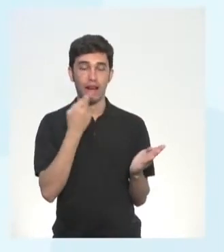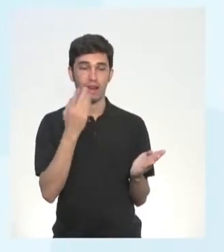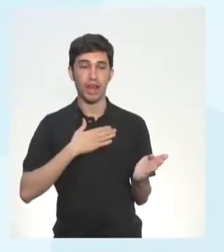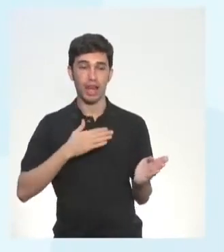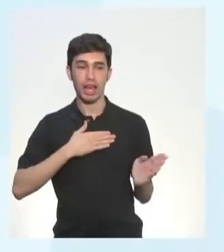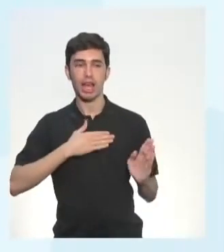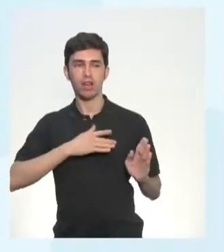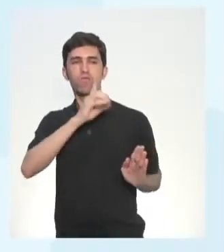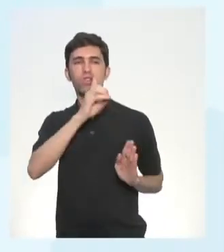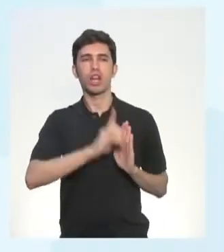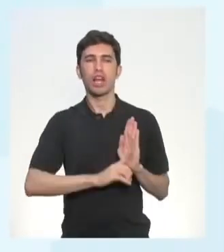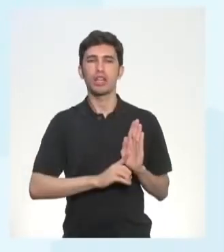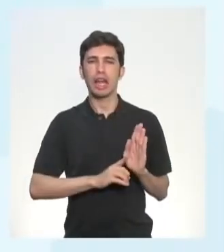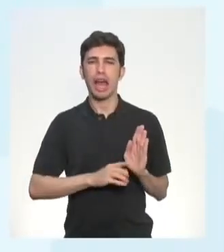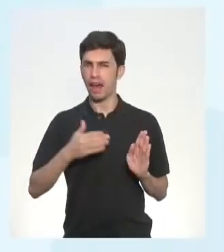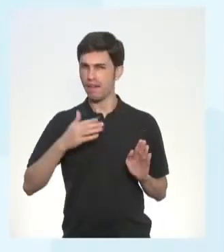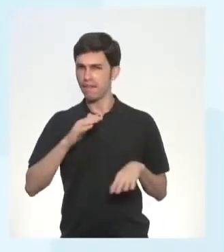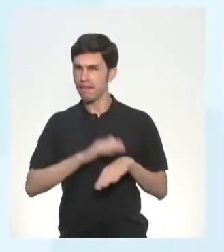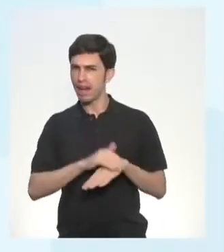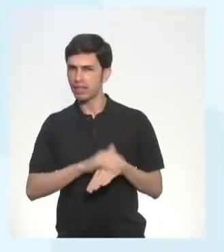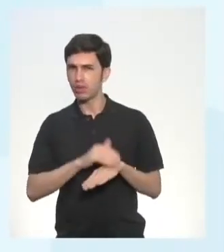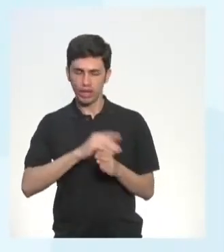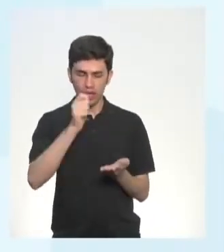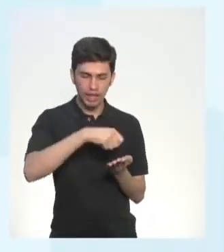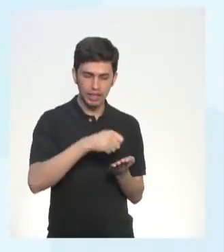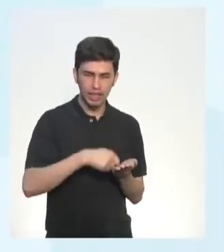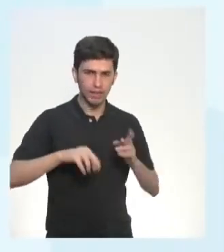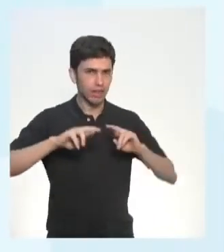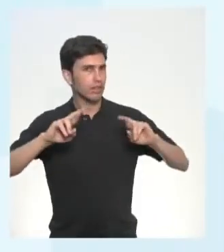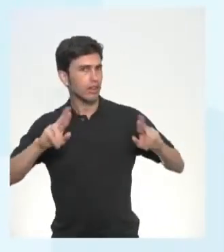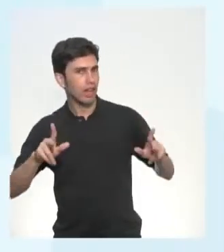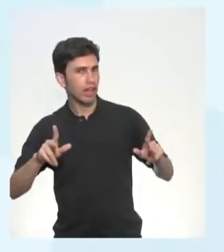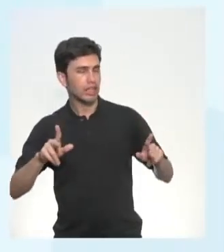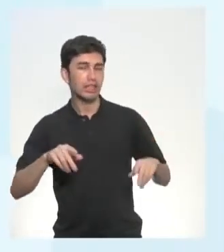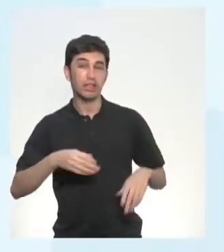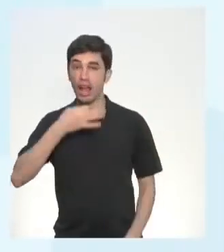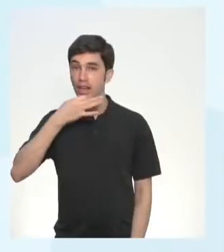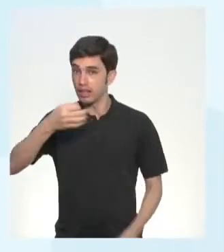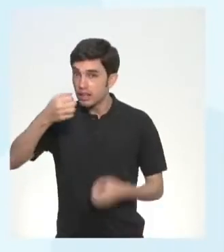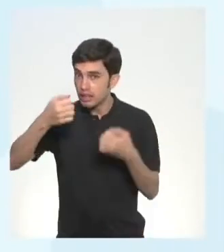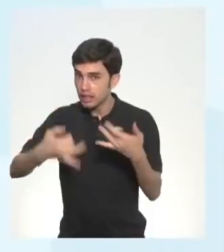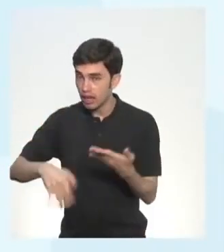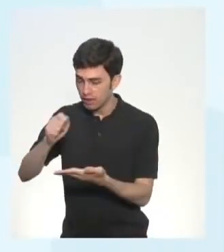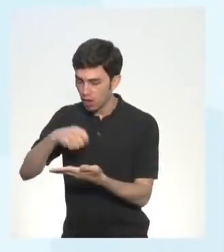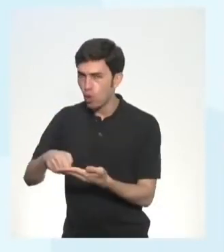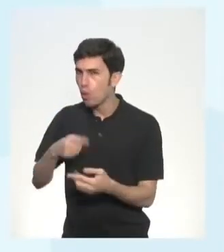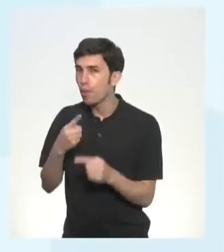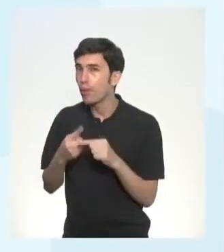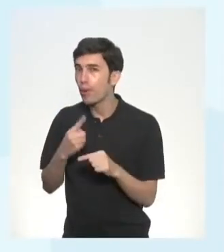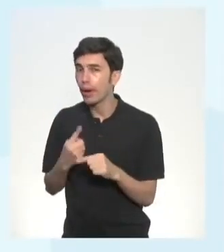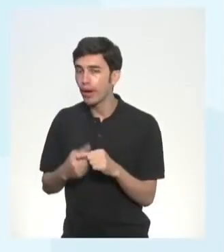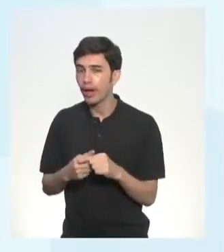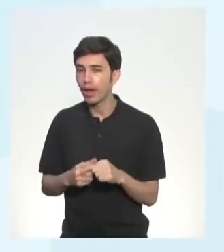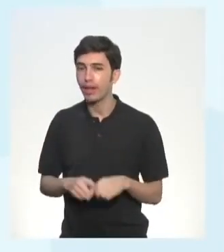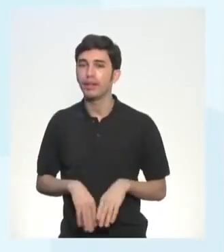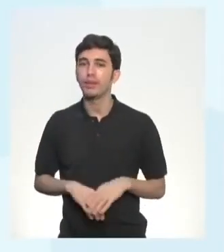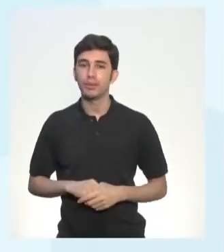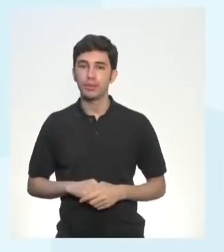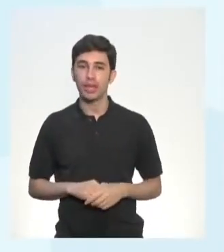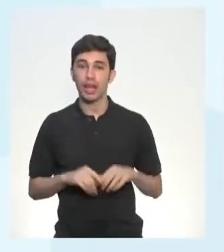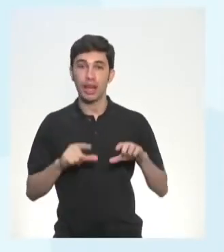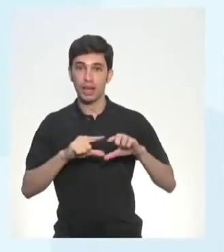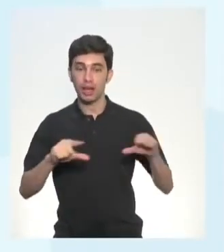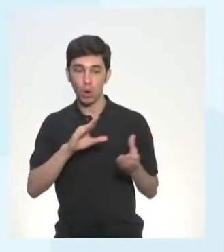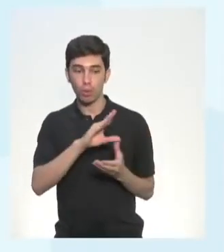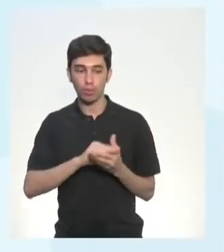ele escreva a carta de forma diferente? Justifique a sua resposta, reescrevendo a passagem do texto que comprove